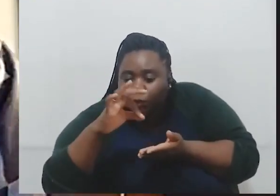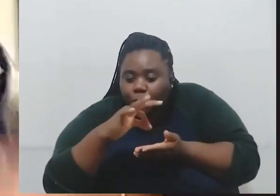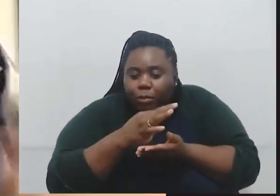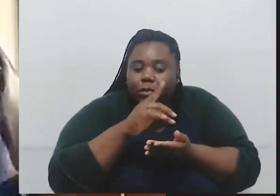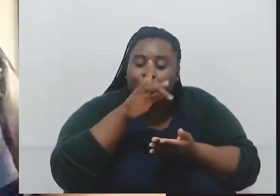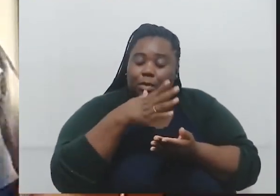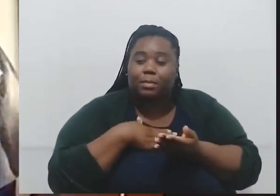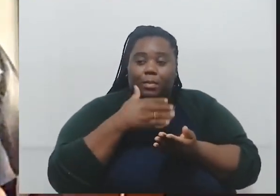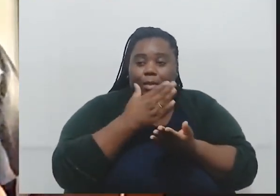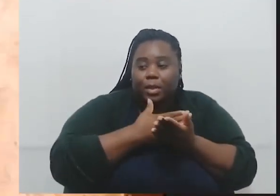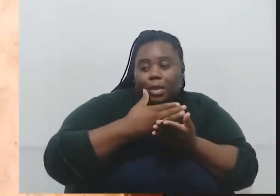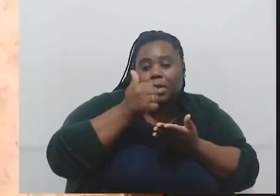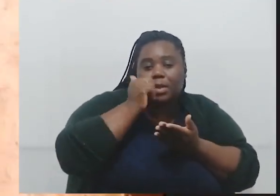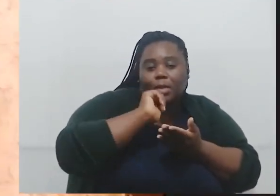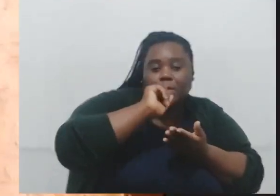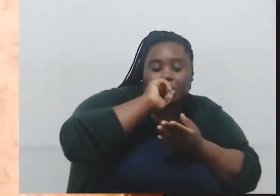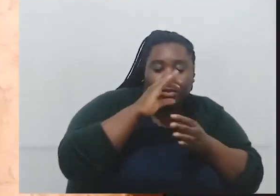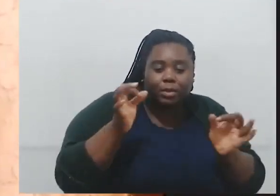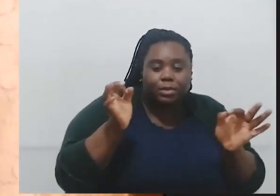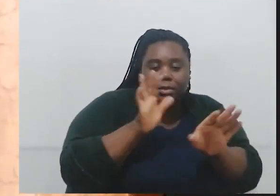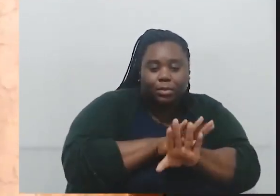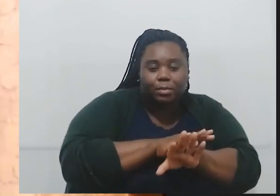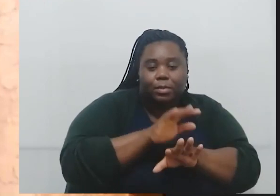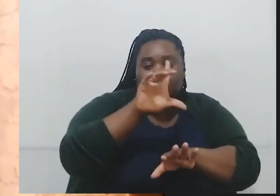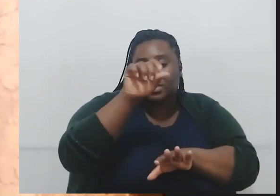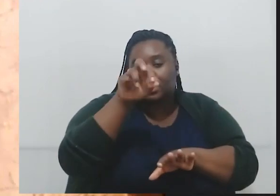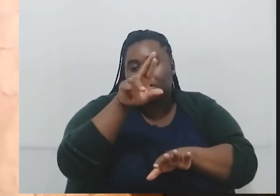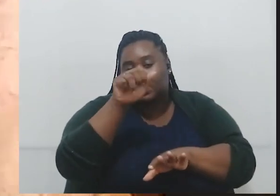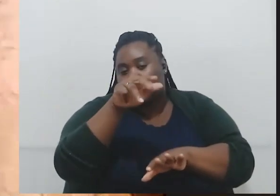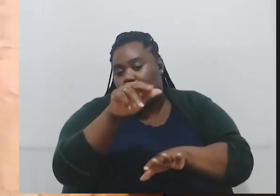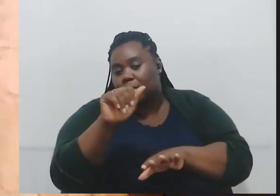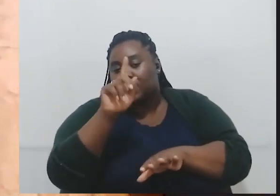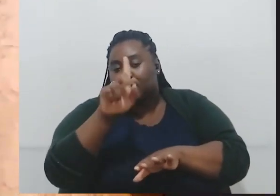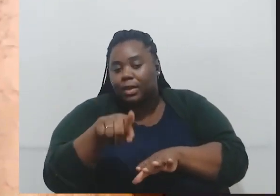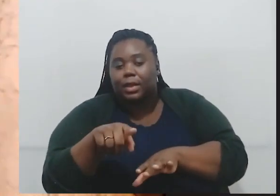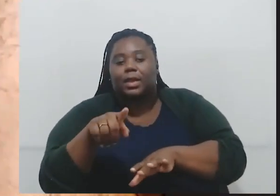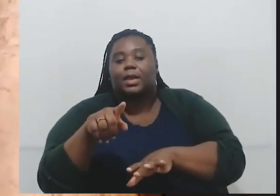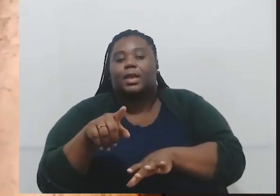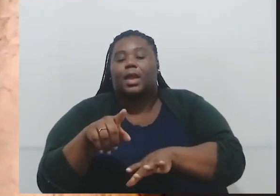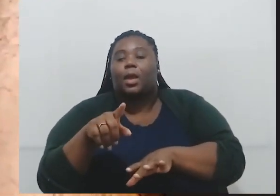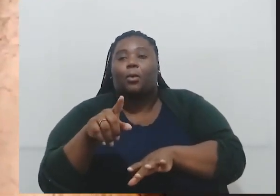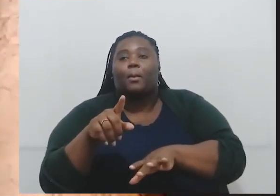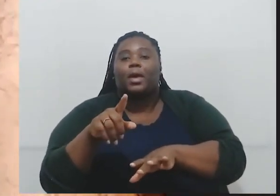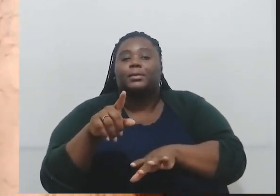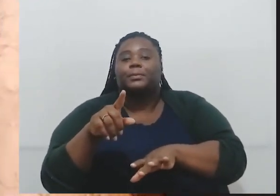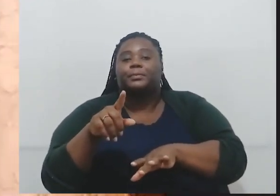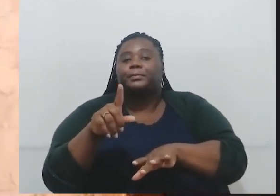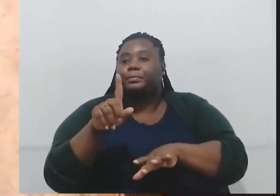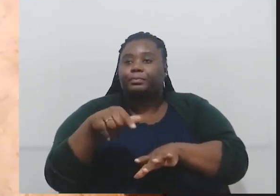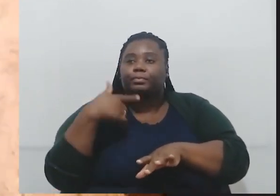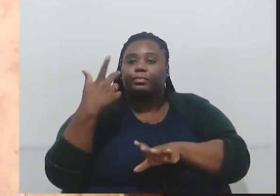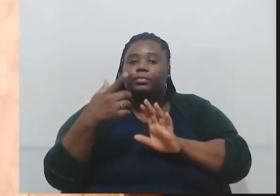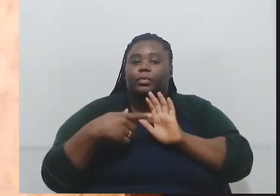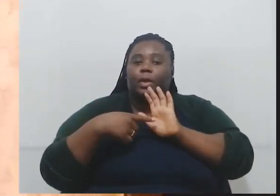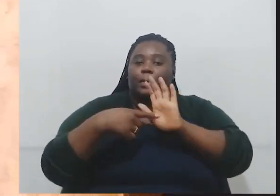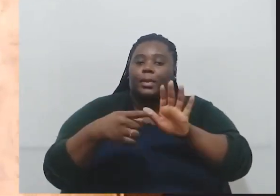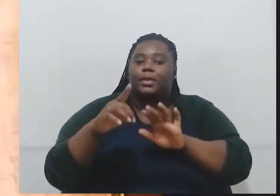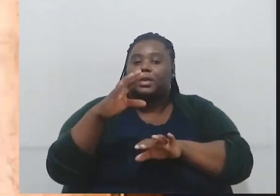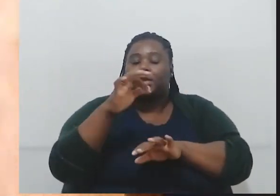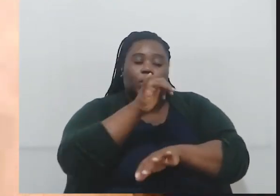que ela começa e que eu termino. A Lorna Washington, que é uma transformista carioca, assim,